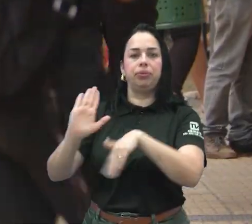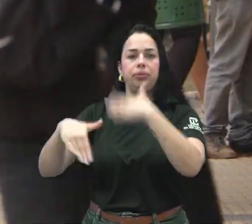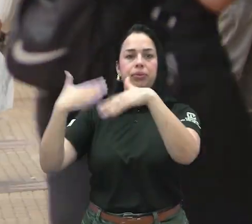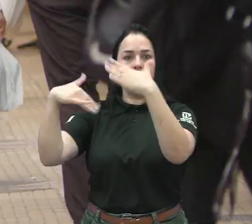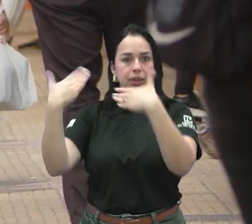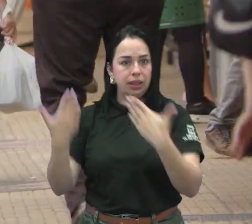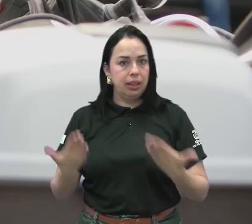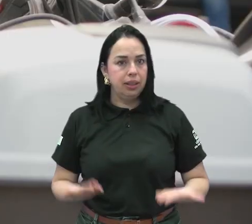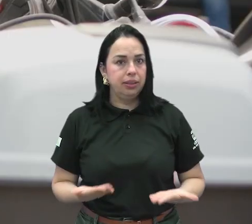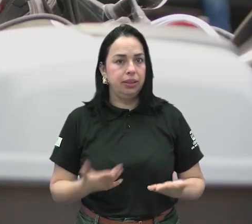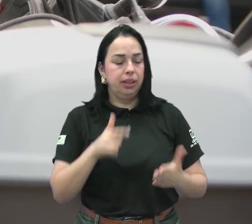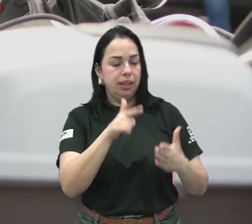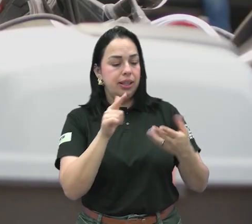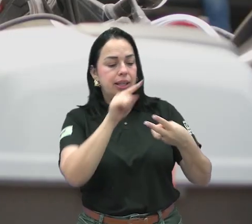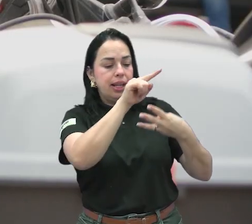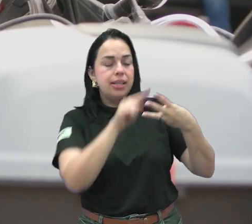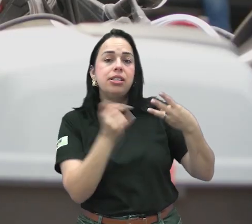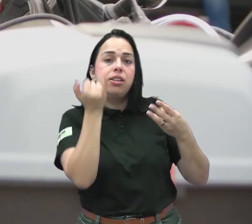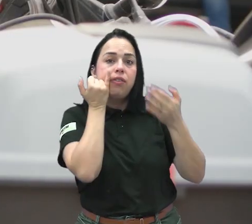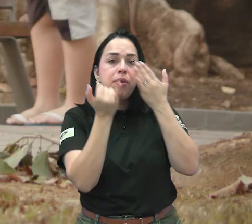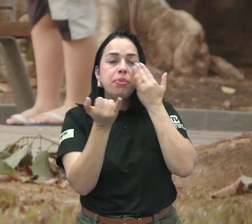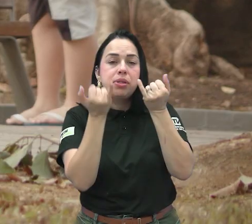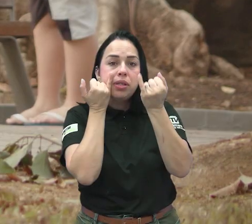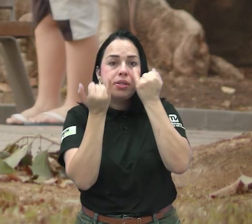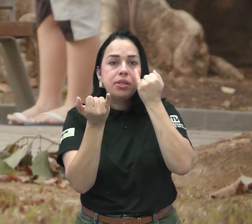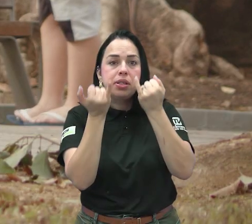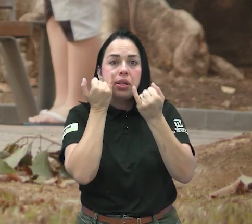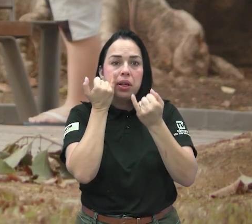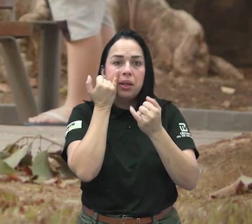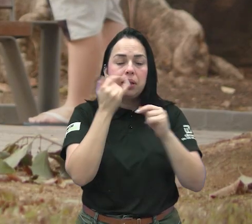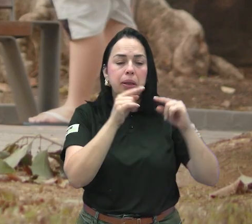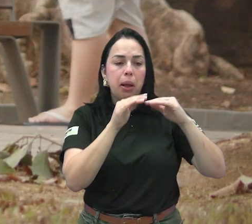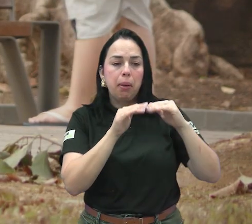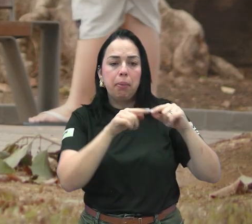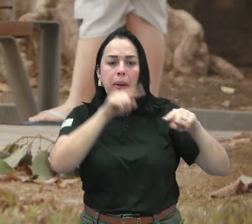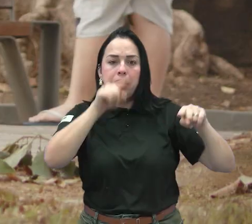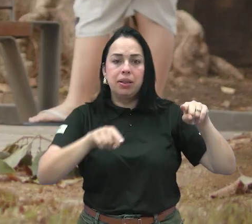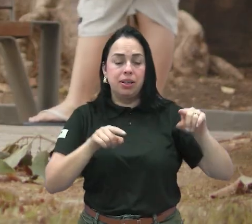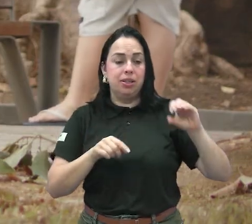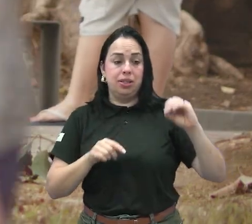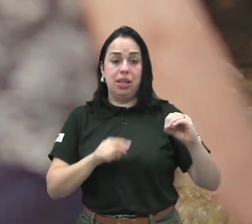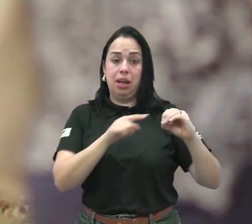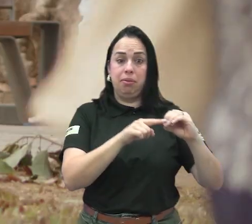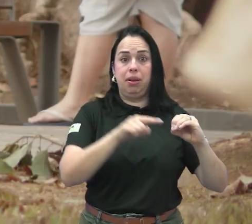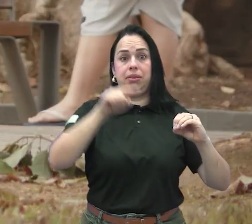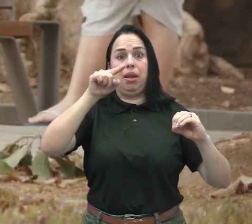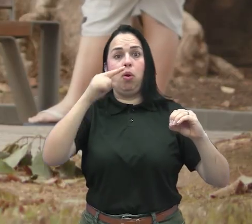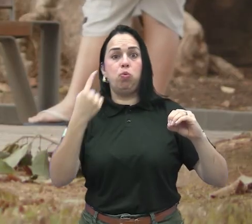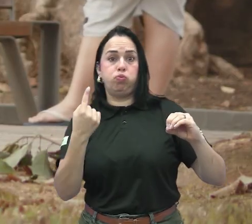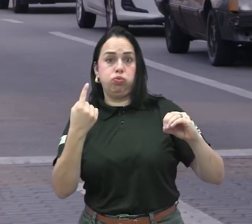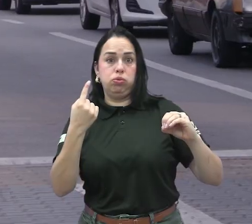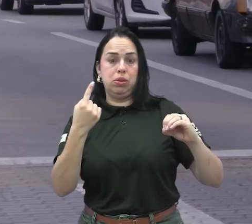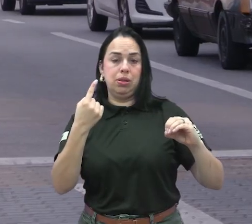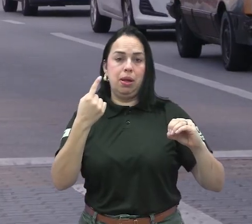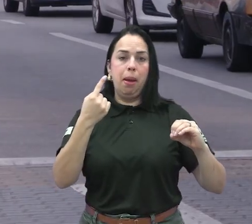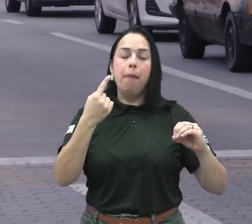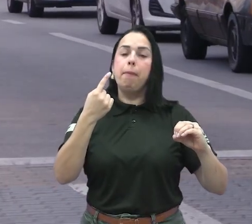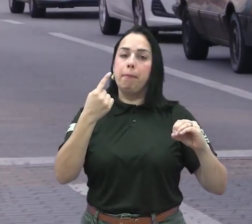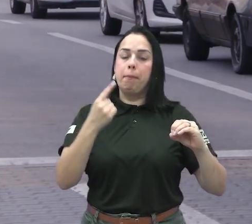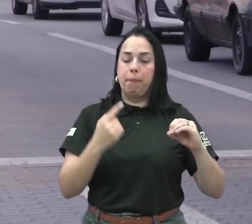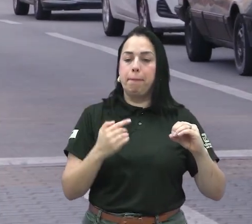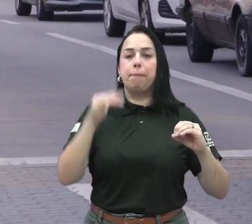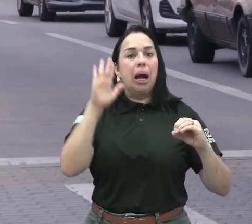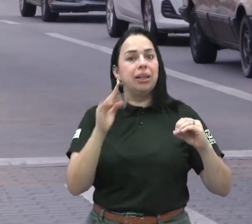das nações. Dessa matemática, sai o resultado de uma métrica que varia de 0 a 1. Quanto